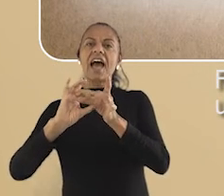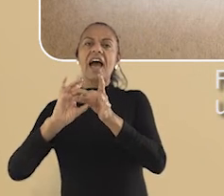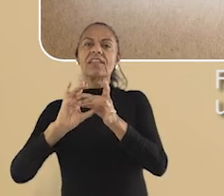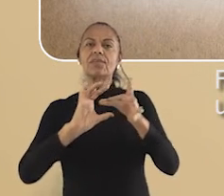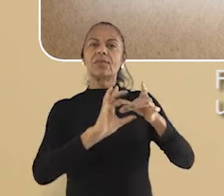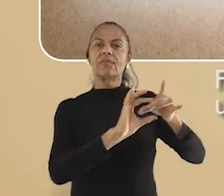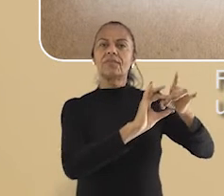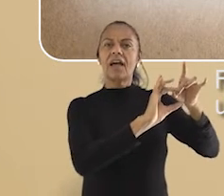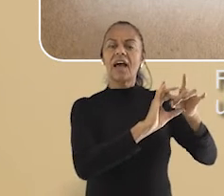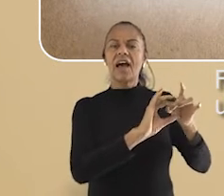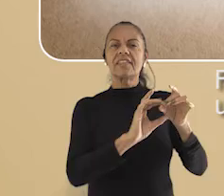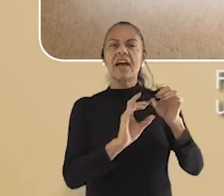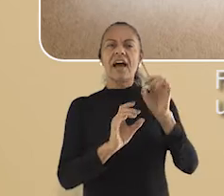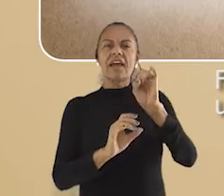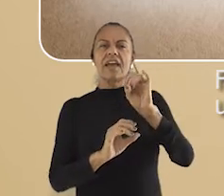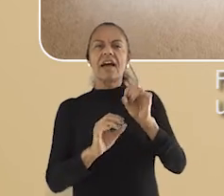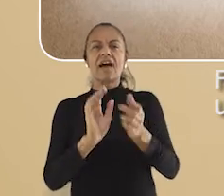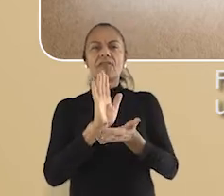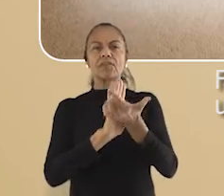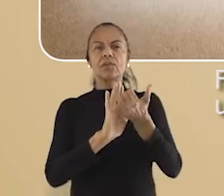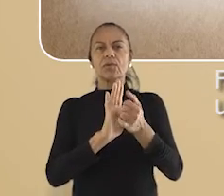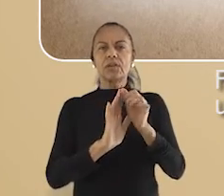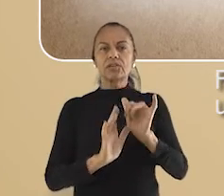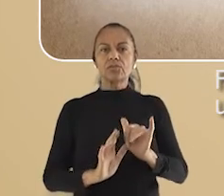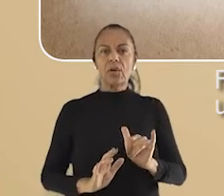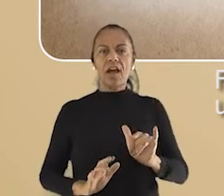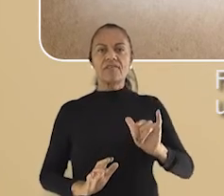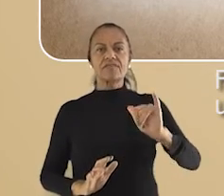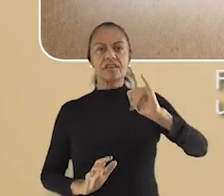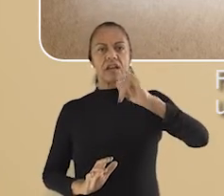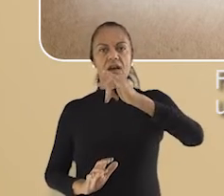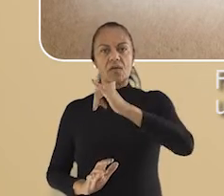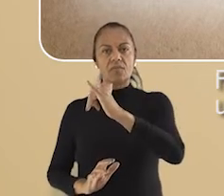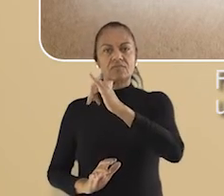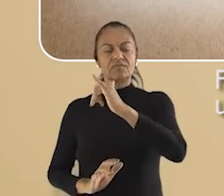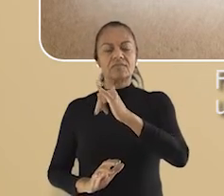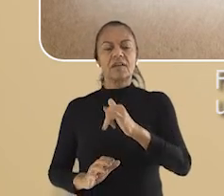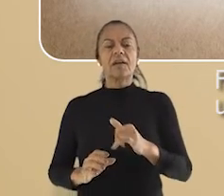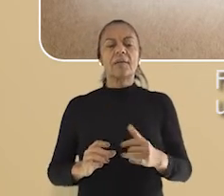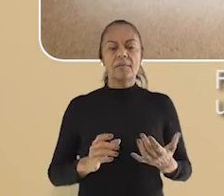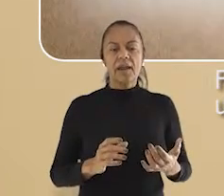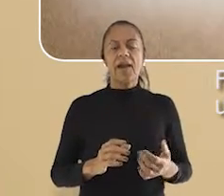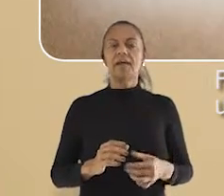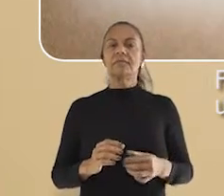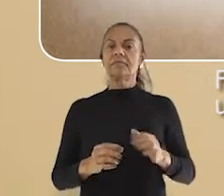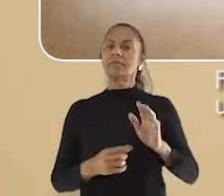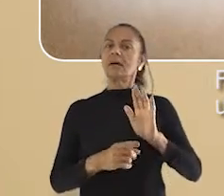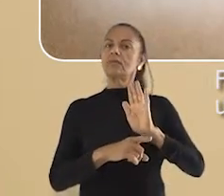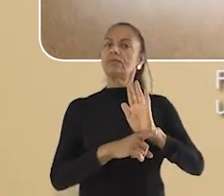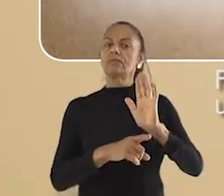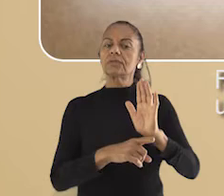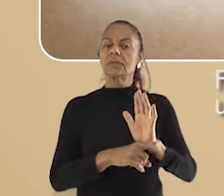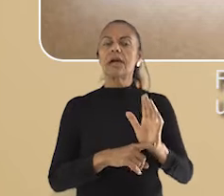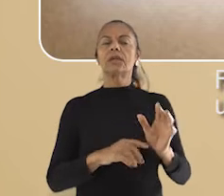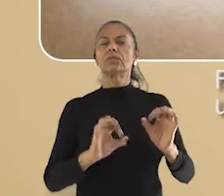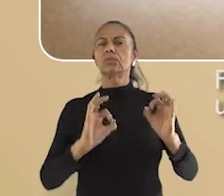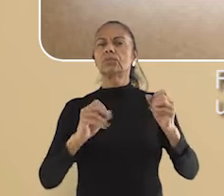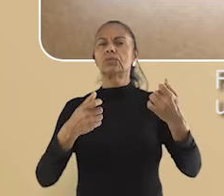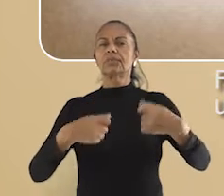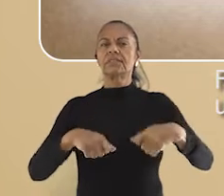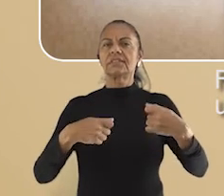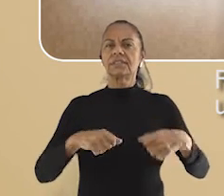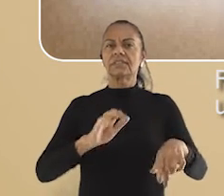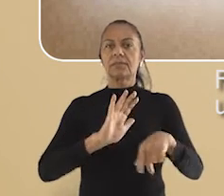preenchimento dos 2 eixos, o conjunto foi associado à figura de um avião. O eixo retilíneo foi planejado para receber